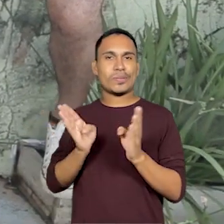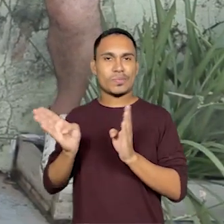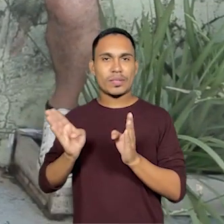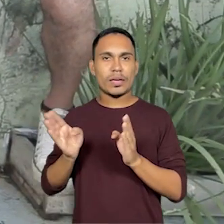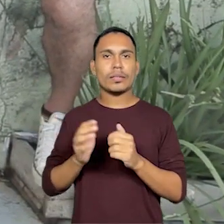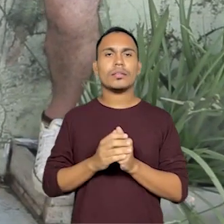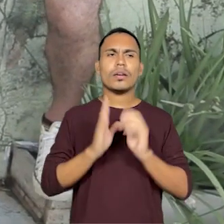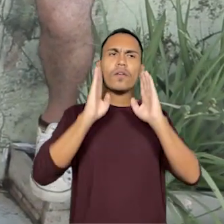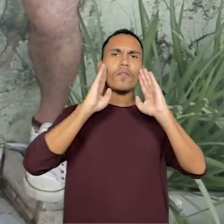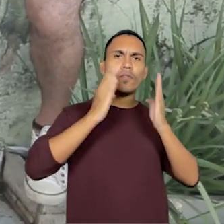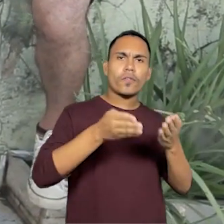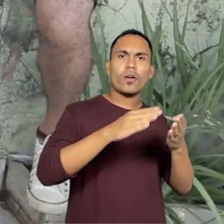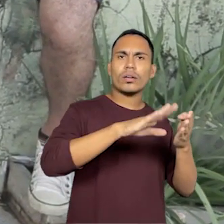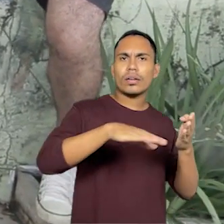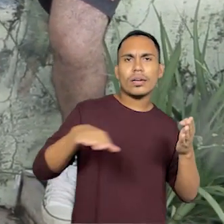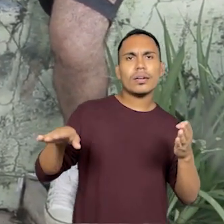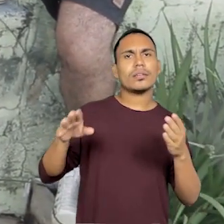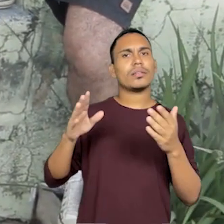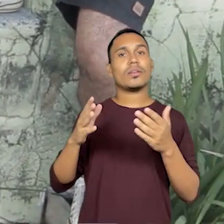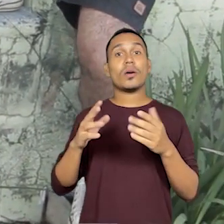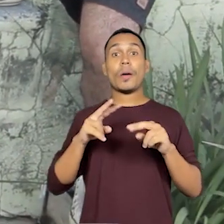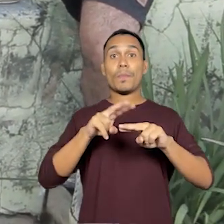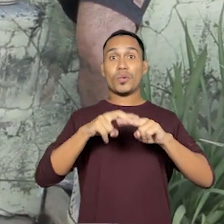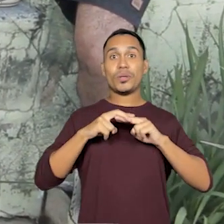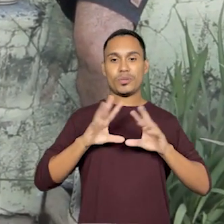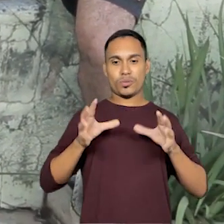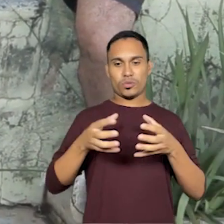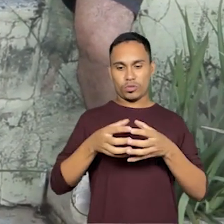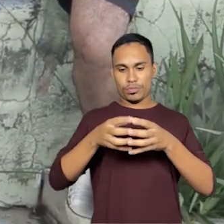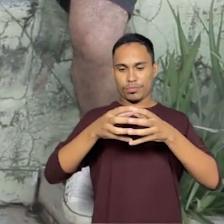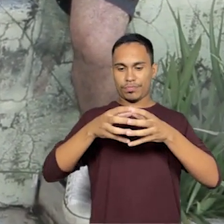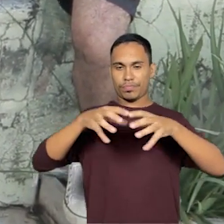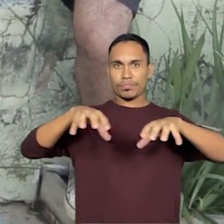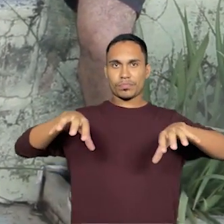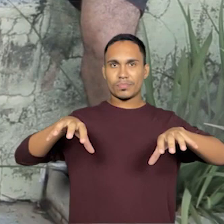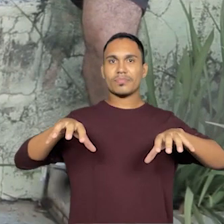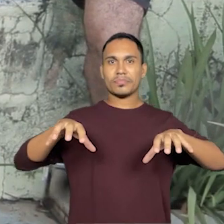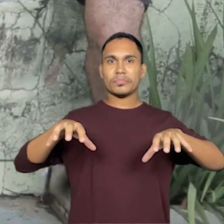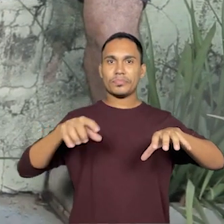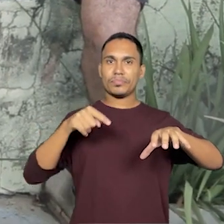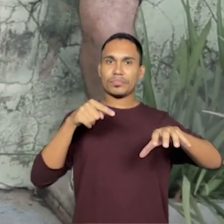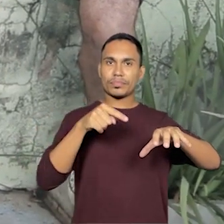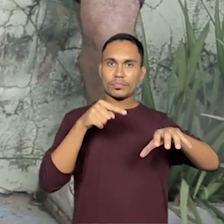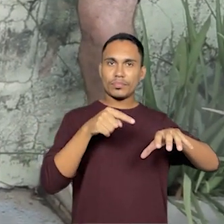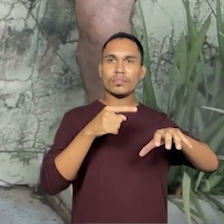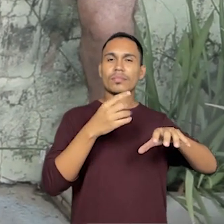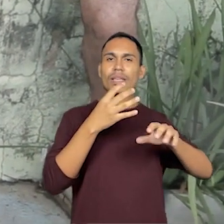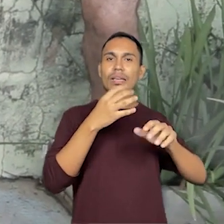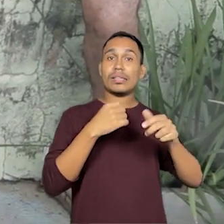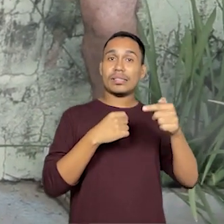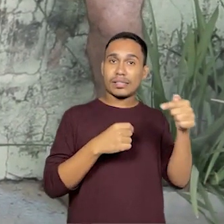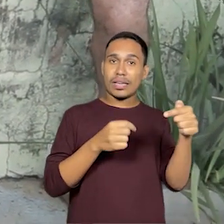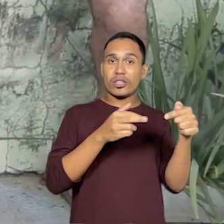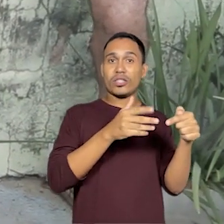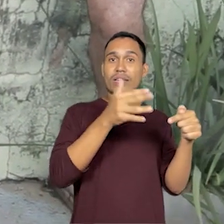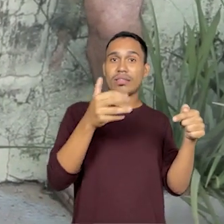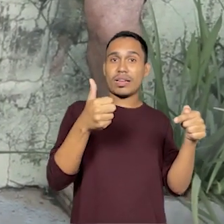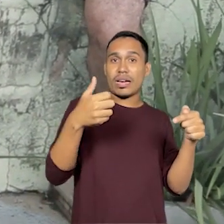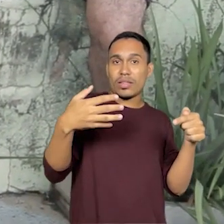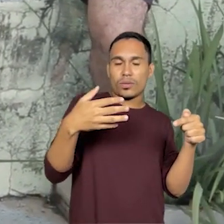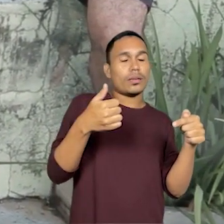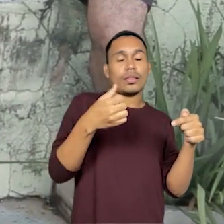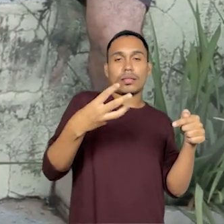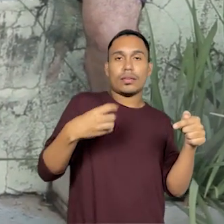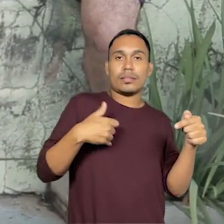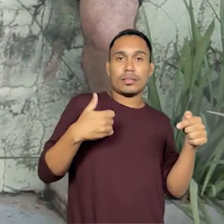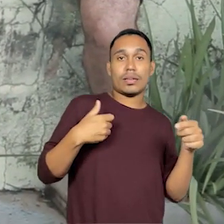para o infantil. Por isso nós temos dois núcleos diferentes. A gente, aqui a gente assiste de 7 a 14 anos, de 7 a 13, lá a